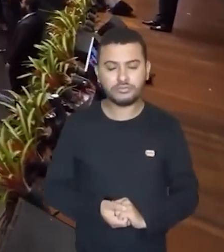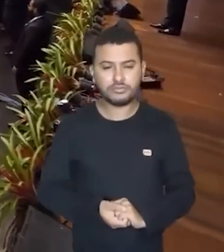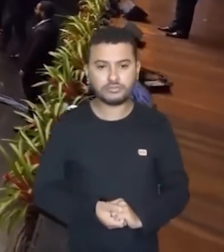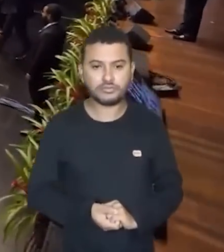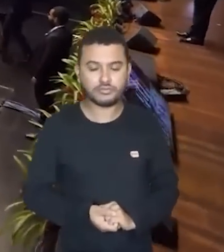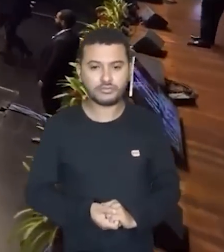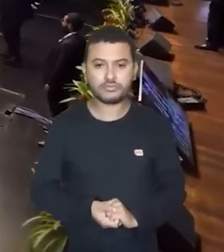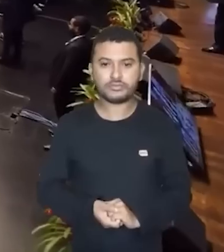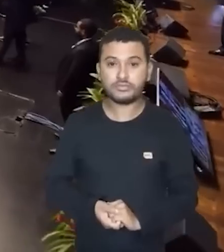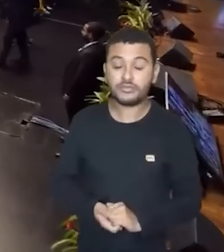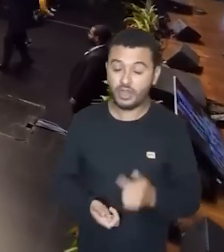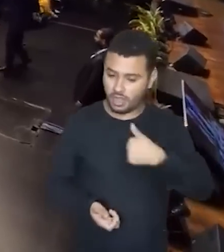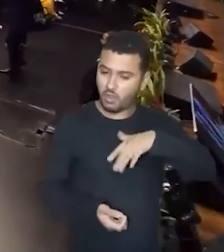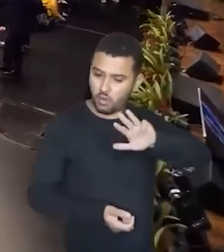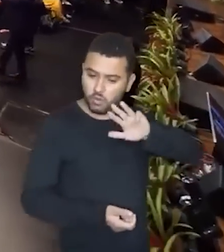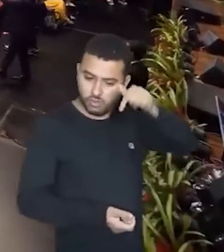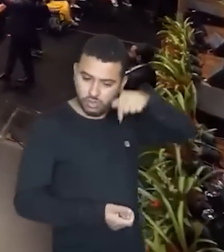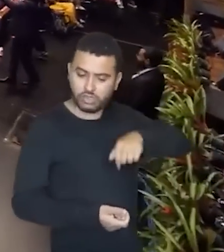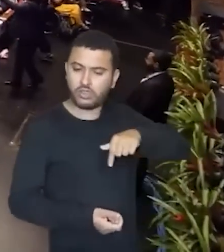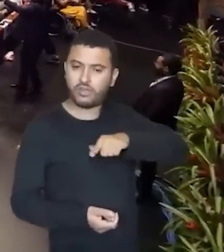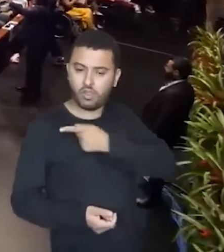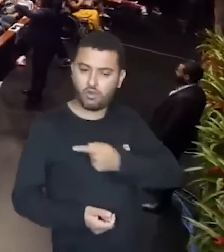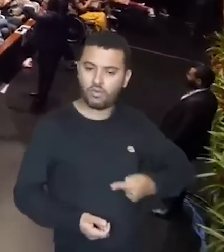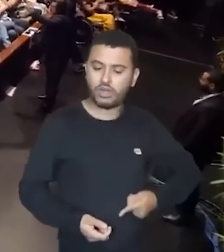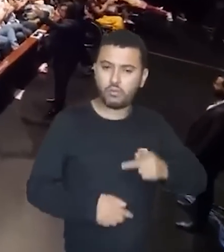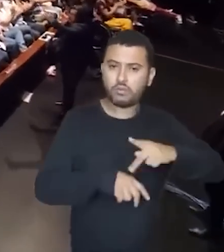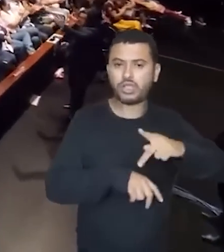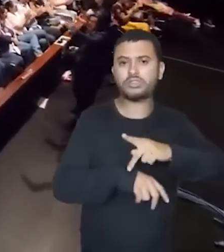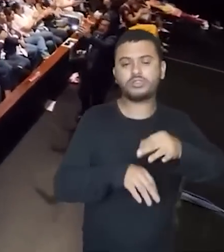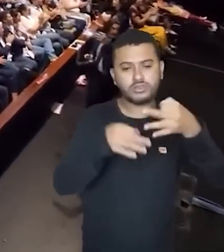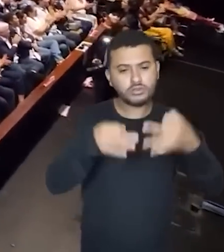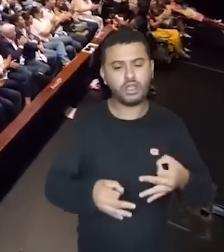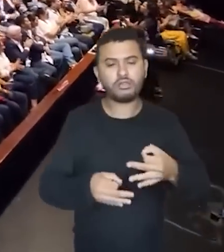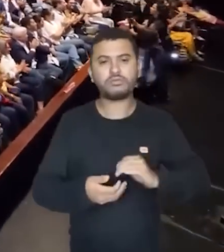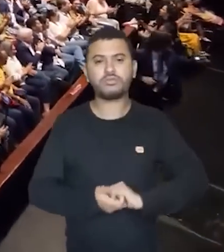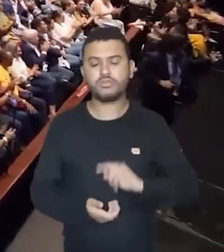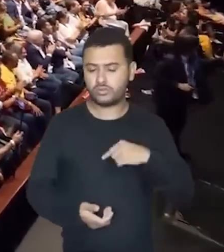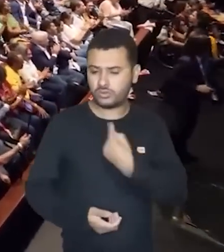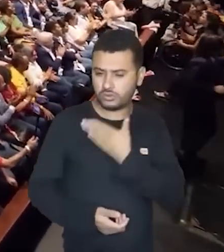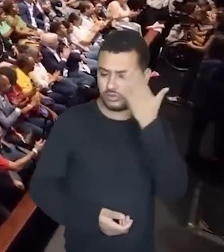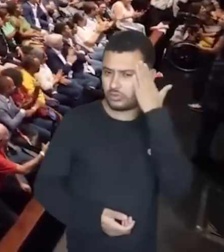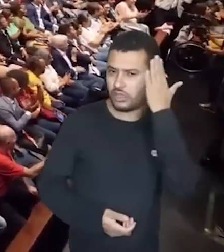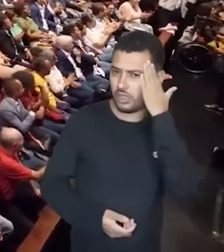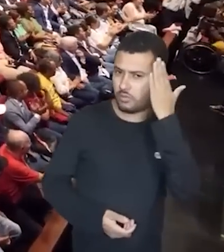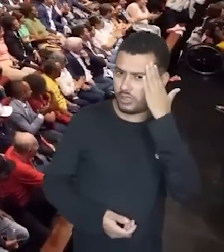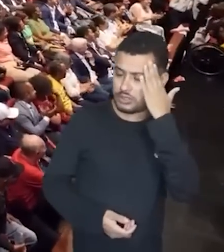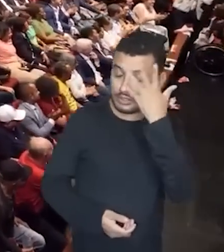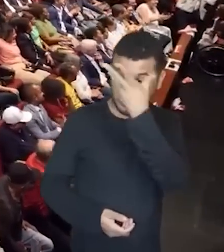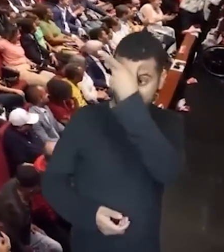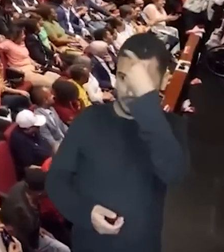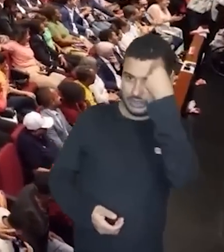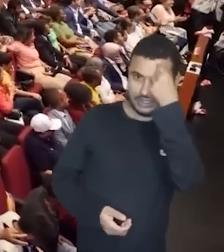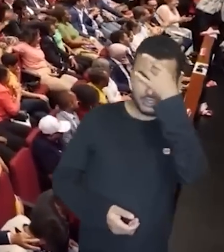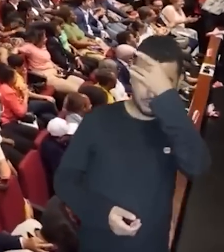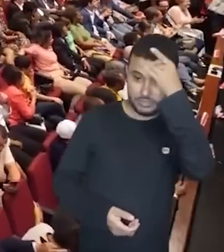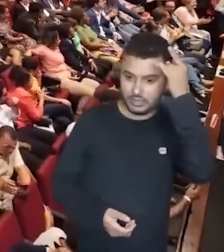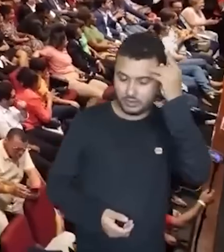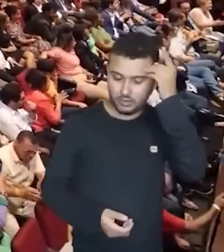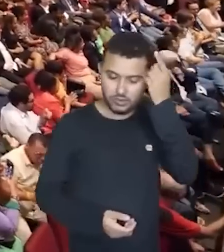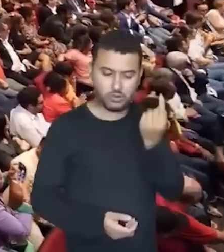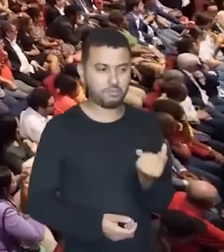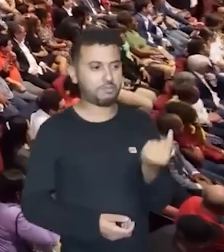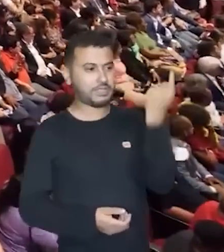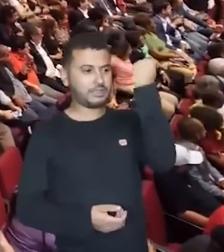É esse Lula que vai governar esse país, que sabe que não pode esquecer as suas origens,